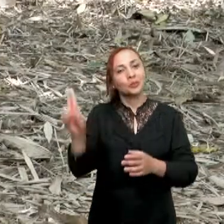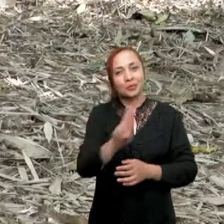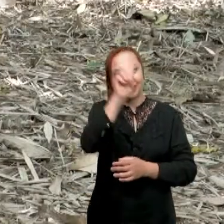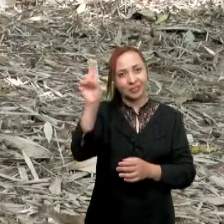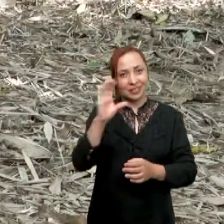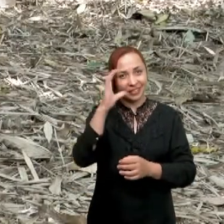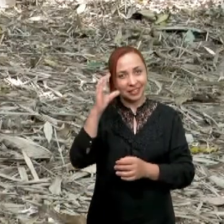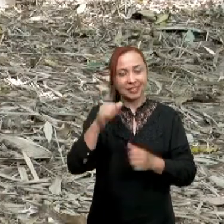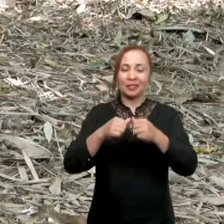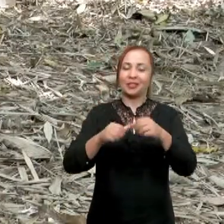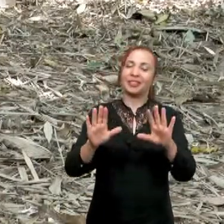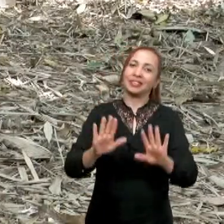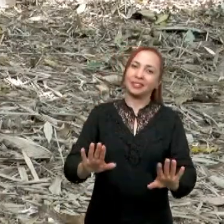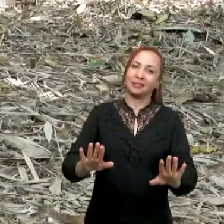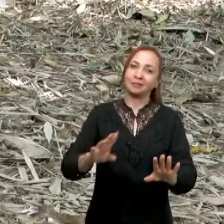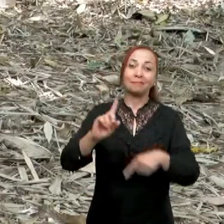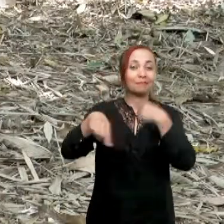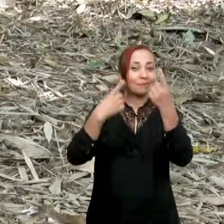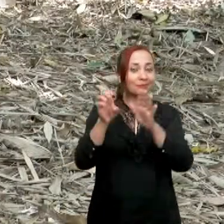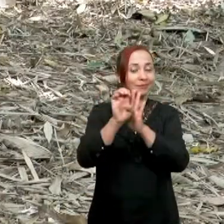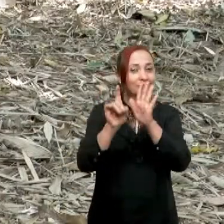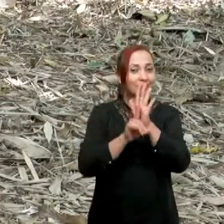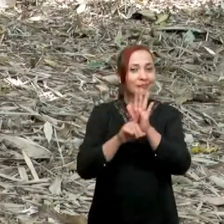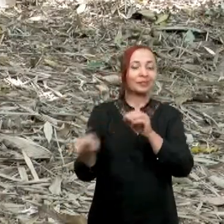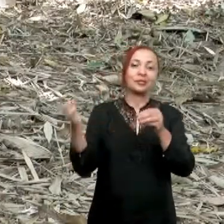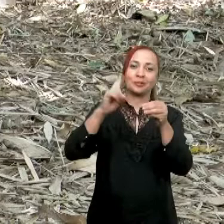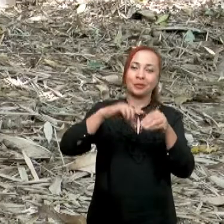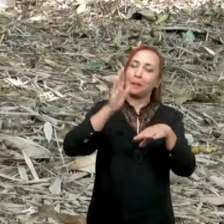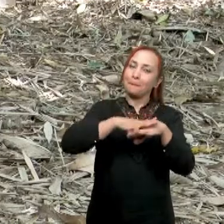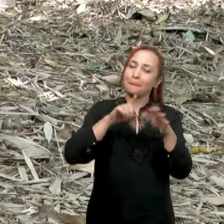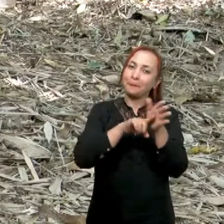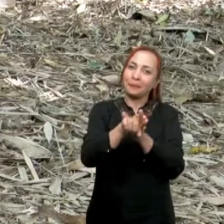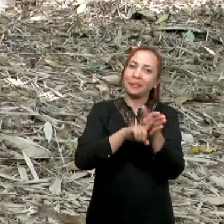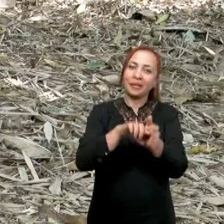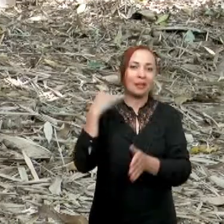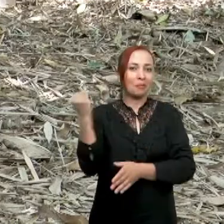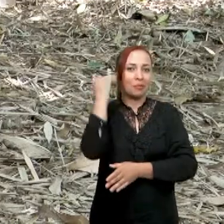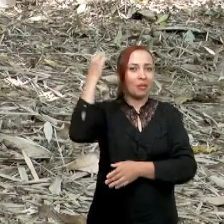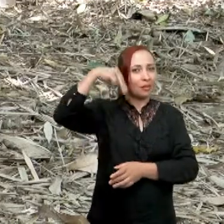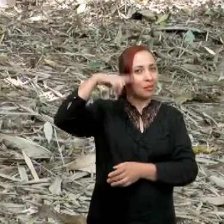O Universiência de hoje vai ficando por aqui. Na próxima edição voltamos com mais pesquisas